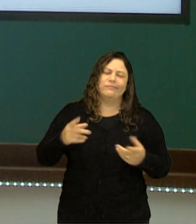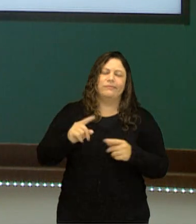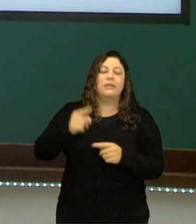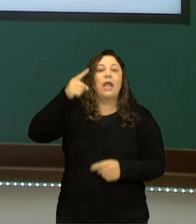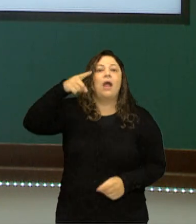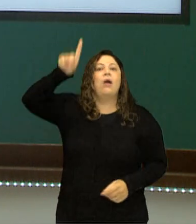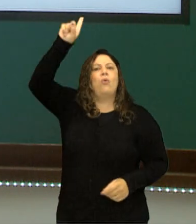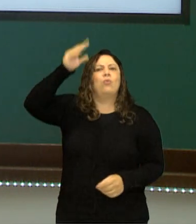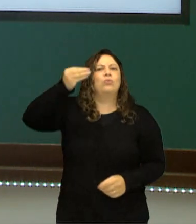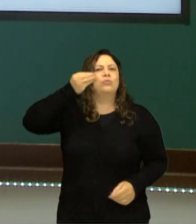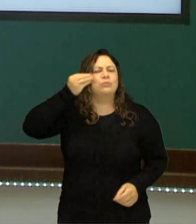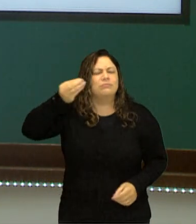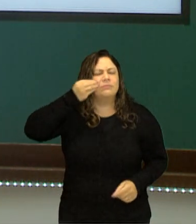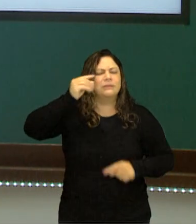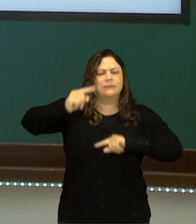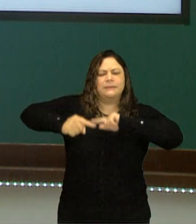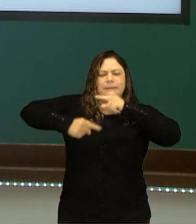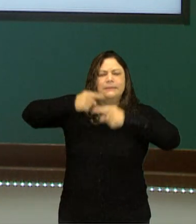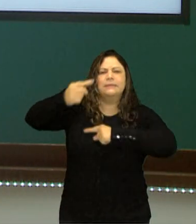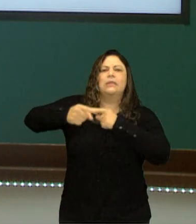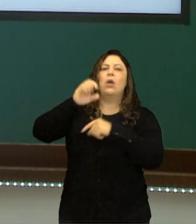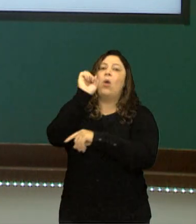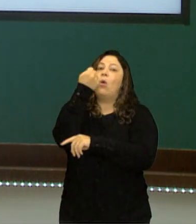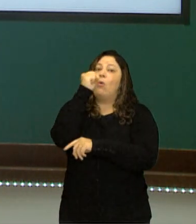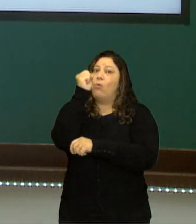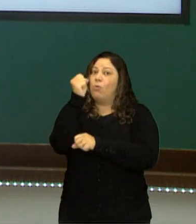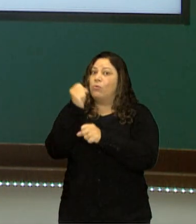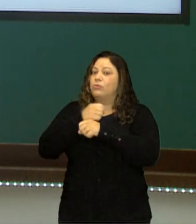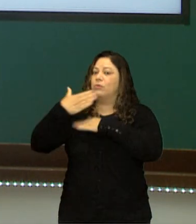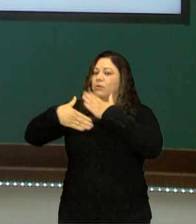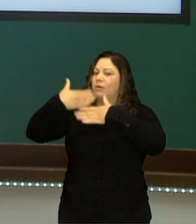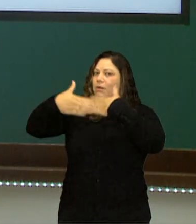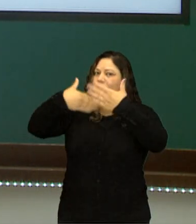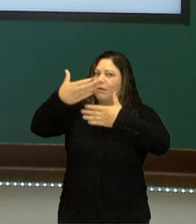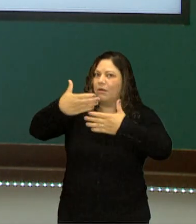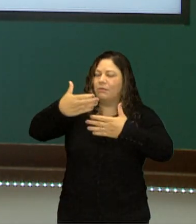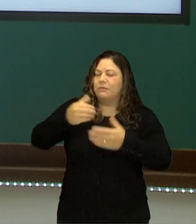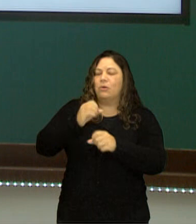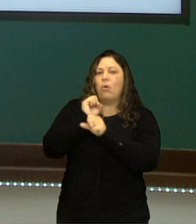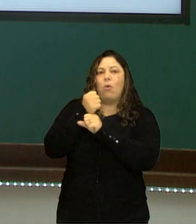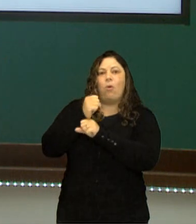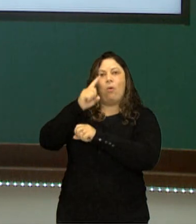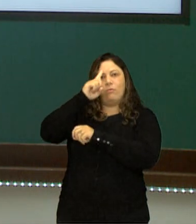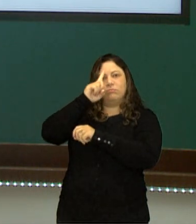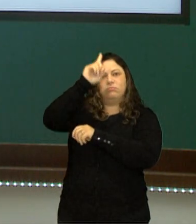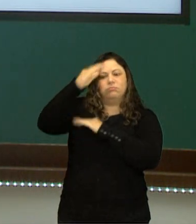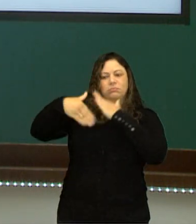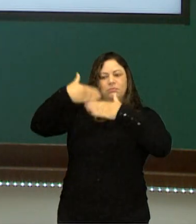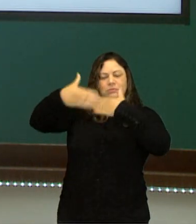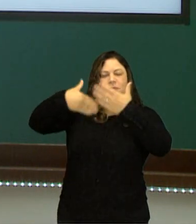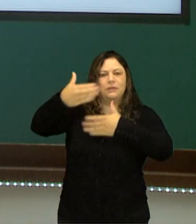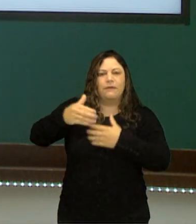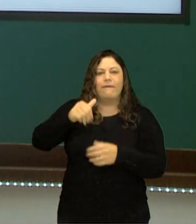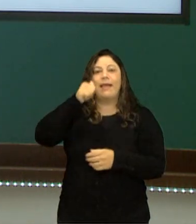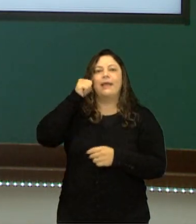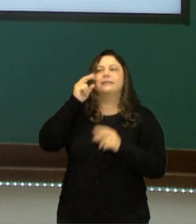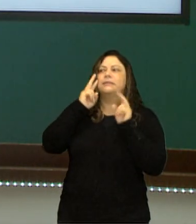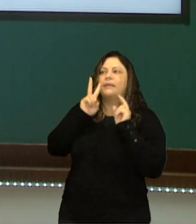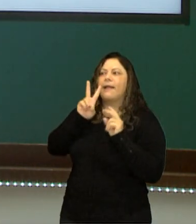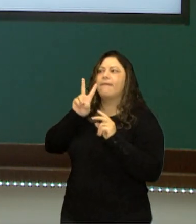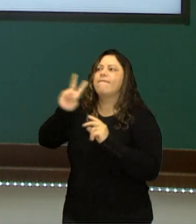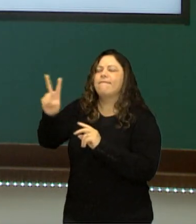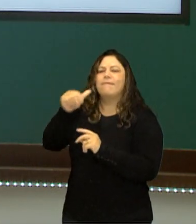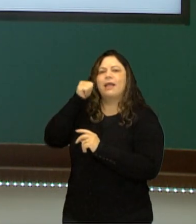vezes, Norberto tenta encontrar a mulher, mas não consegue. Ele sempre tem essa situação impedida, ele não